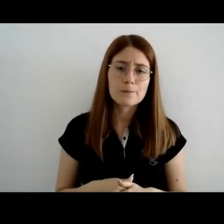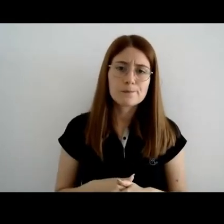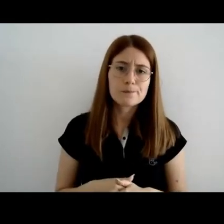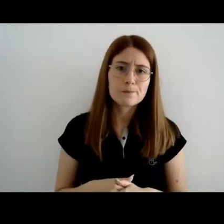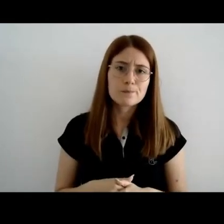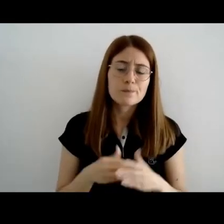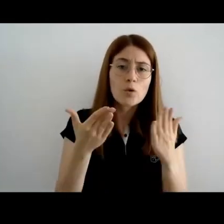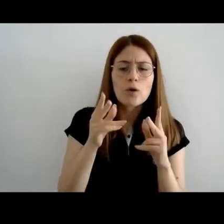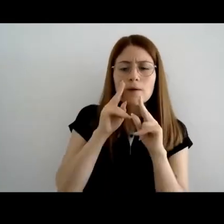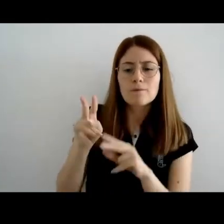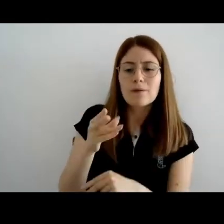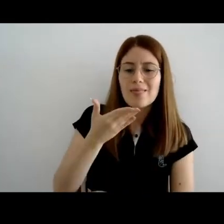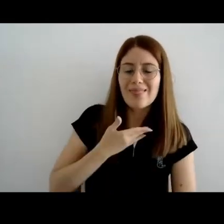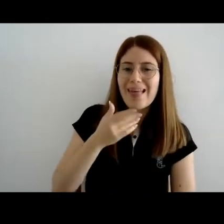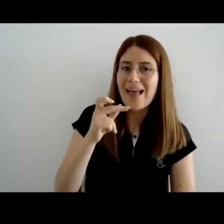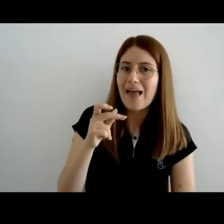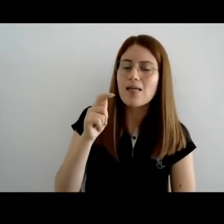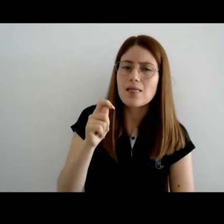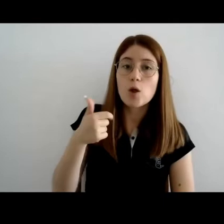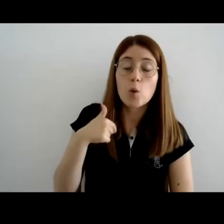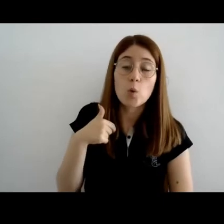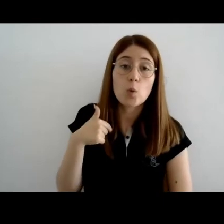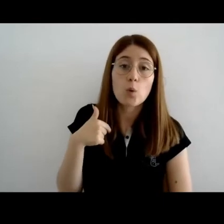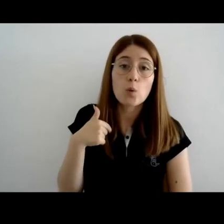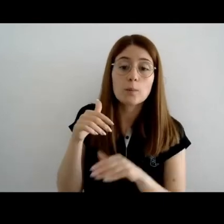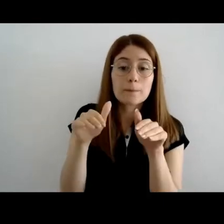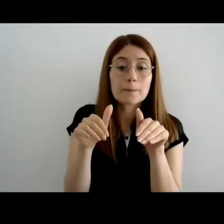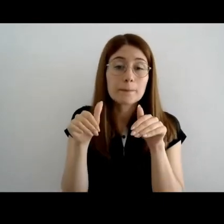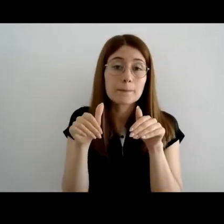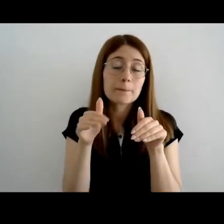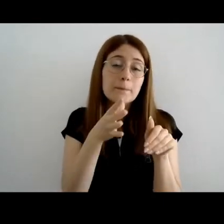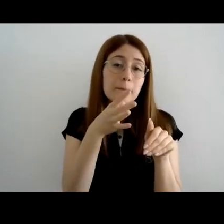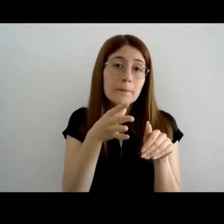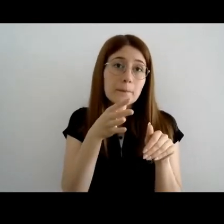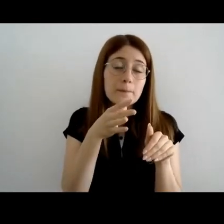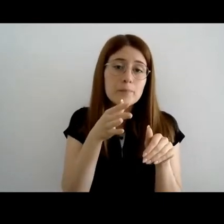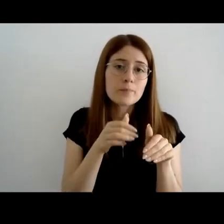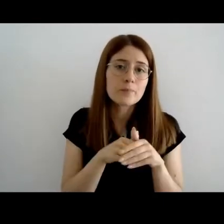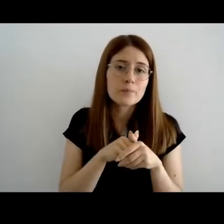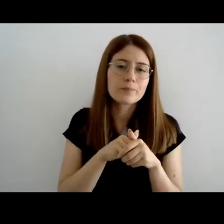olhando para o DAE, e eu abstenho de citar os